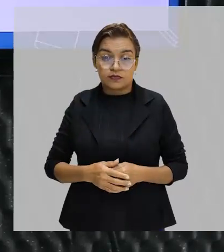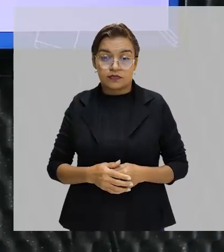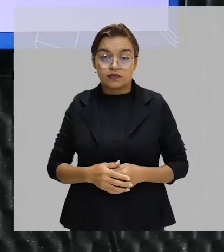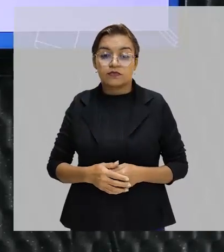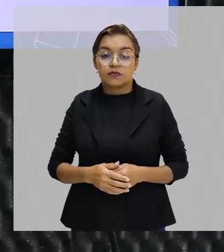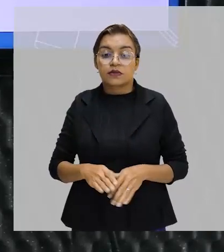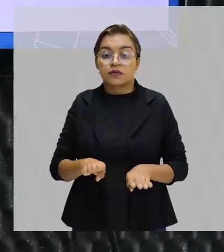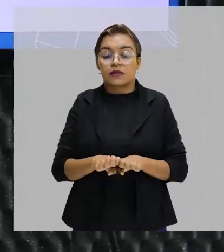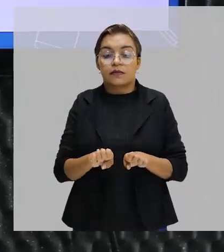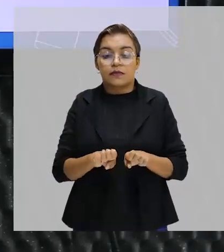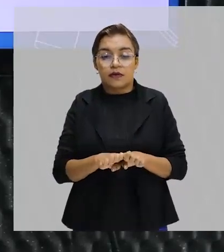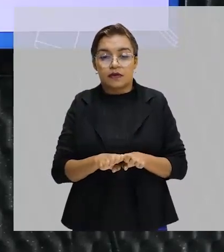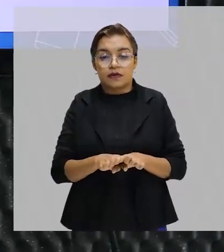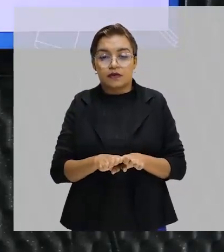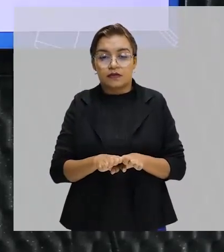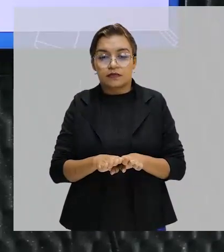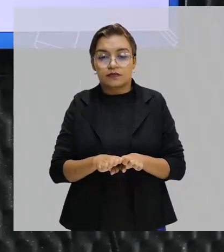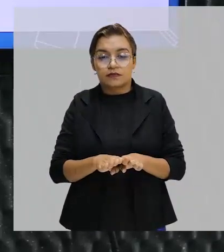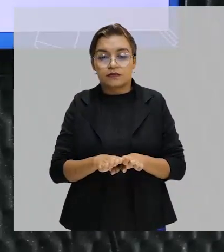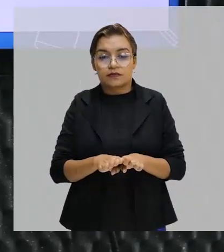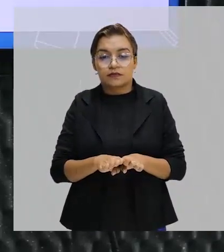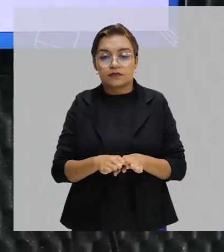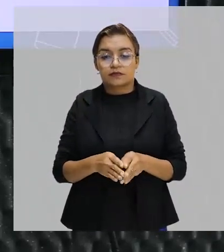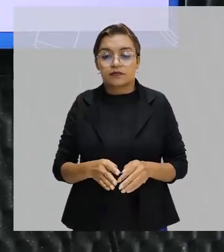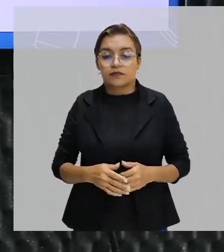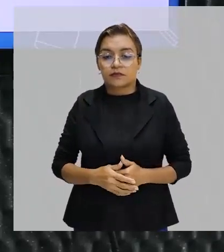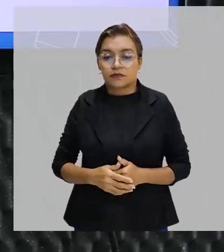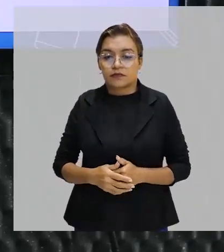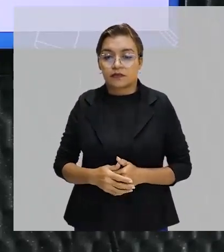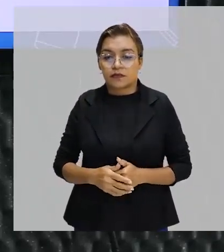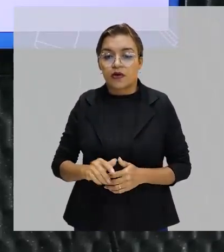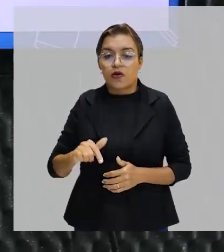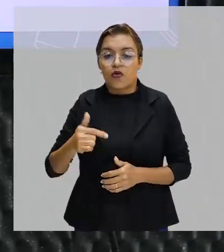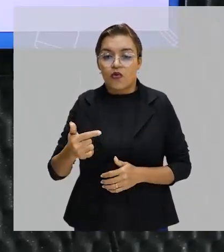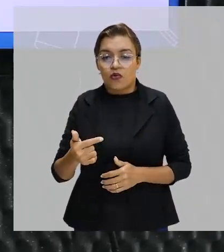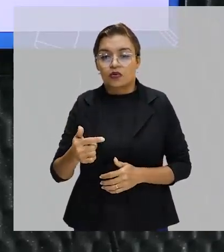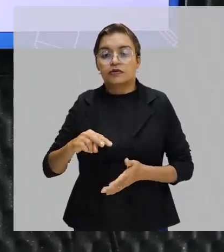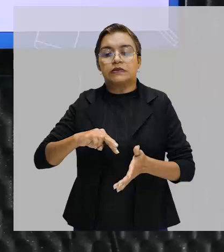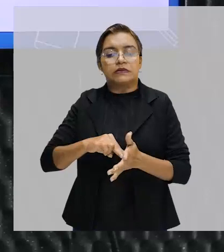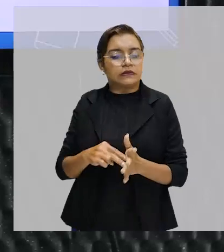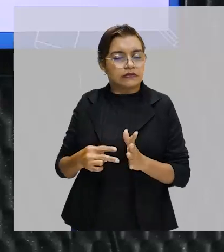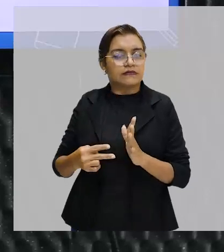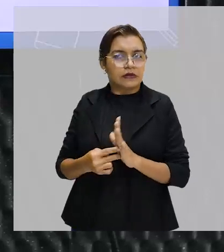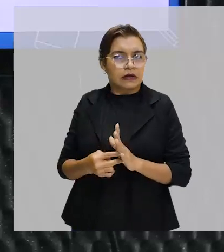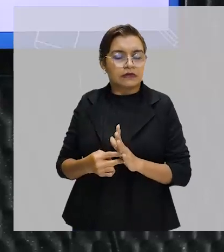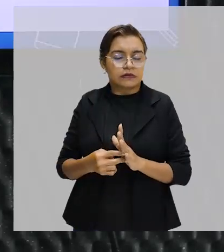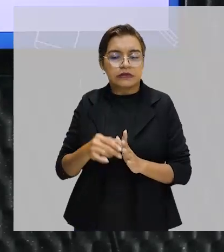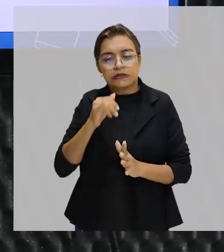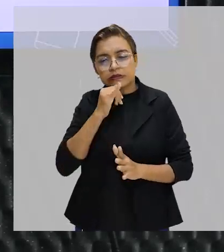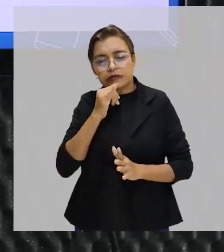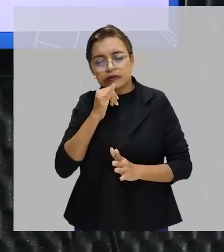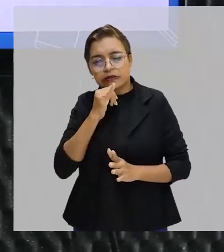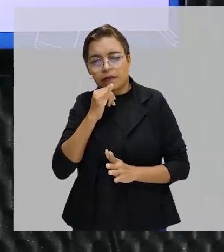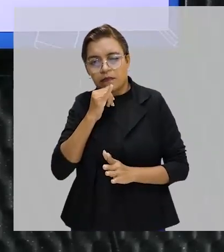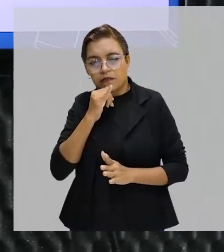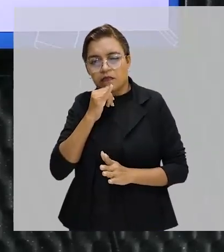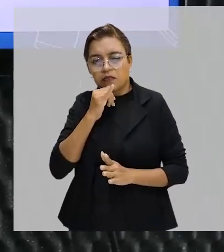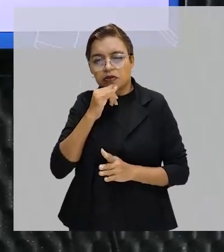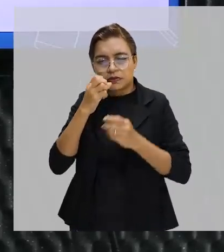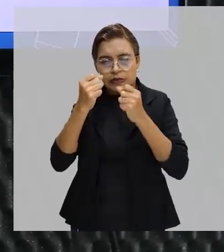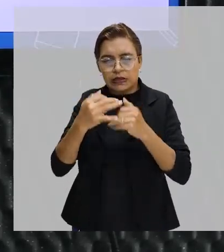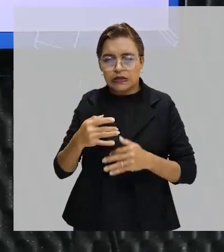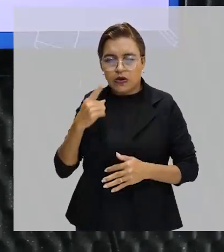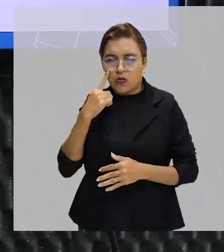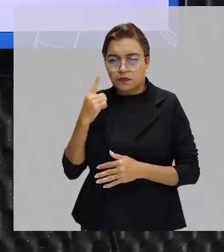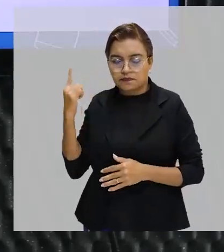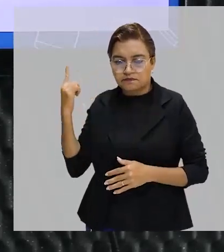verso: mesmo calada a boca, resta o peito. Vamos ver de forma mais clara essa